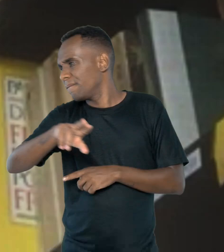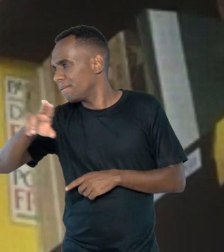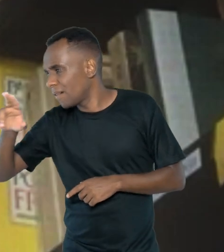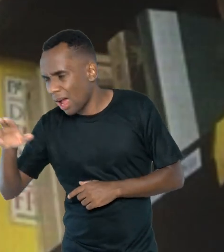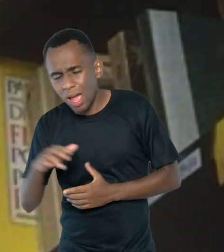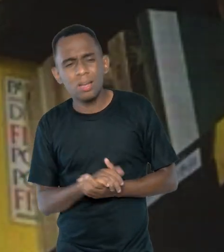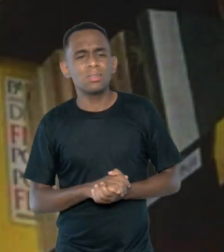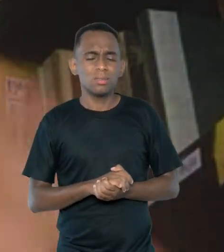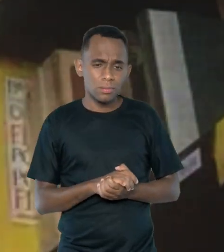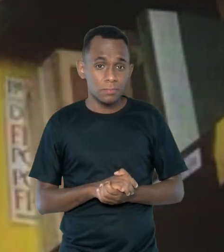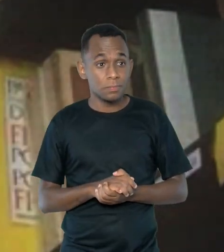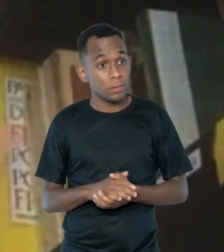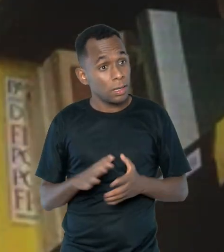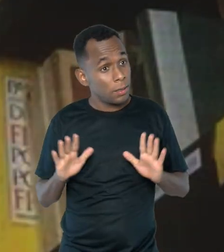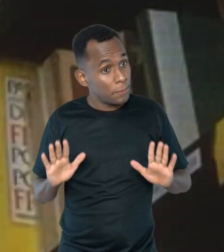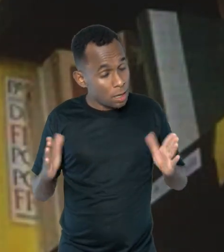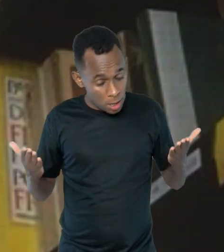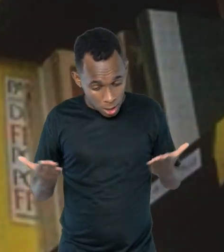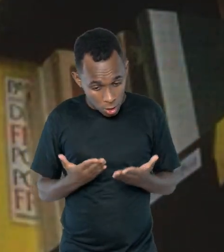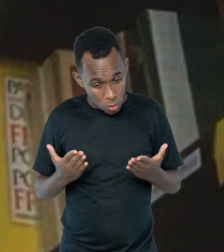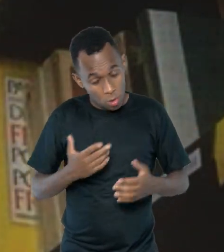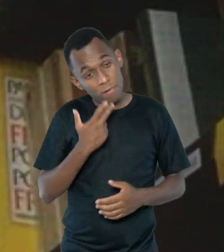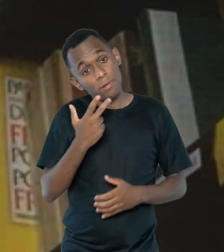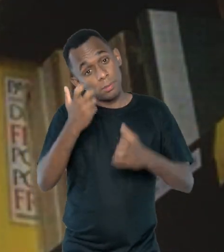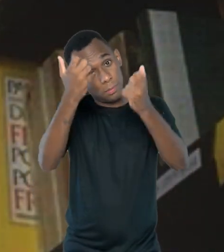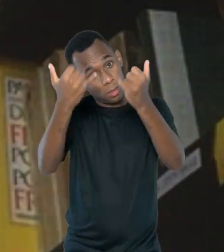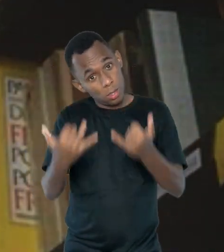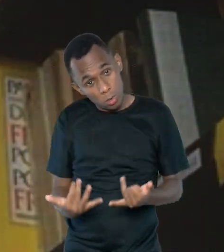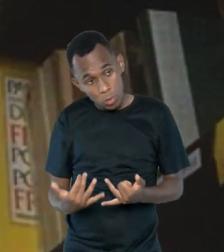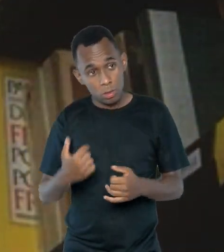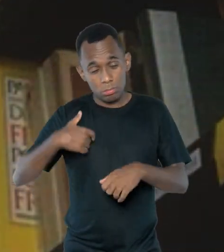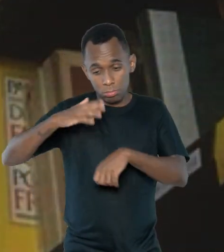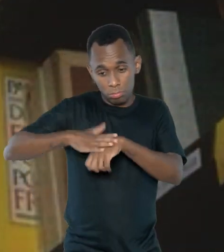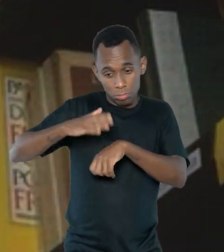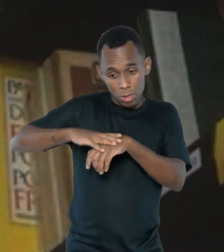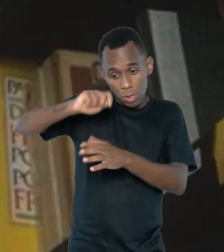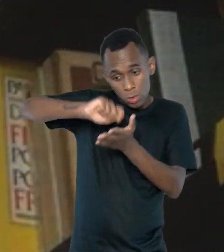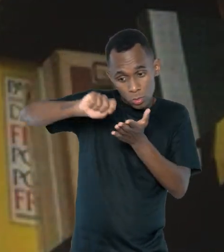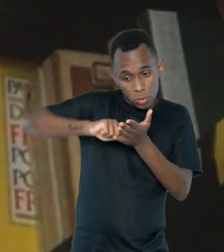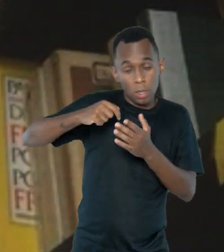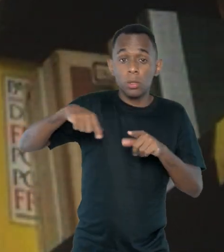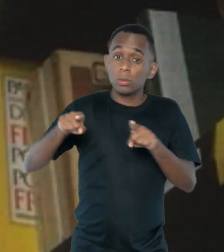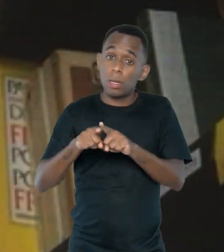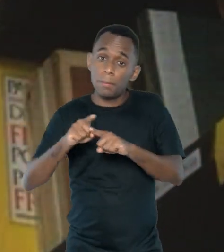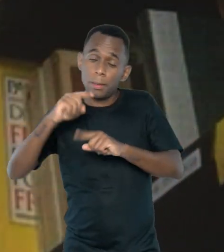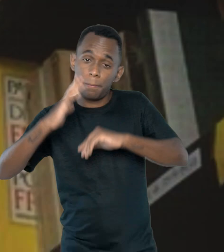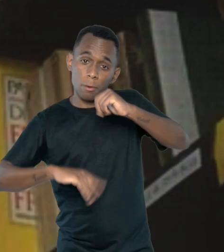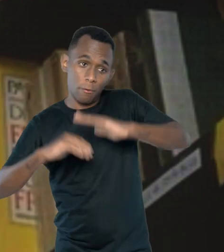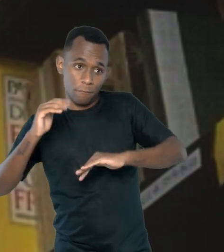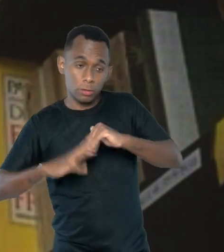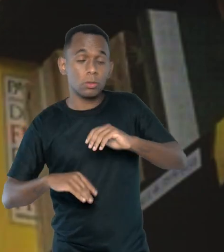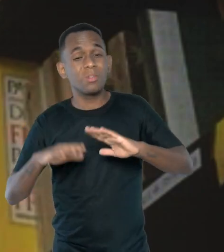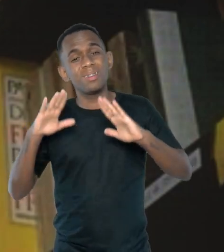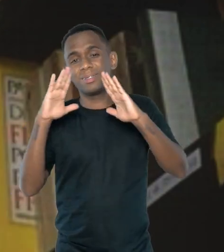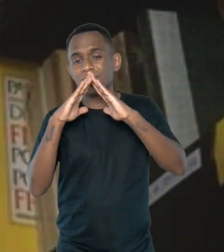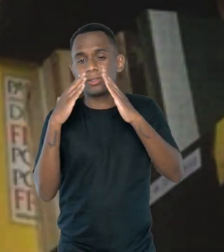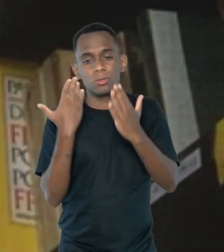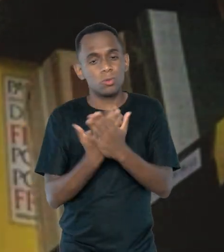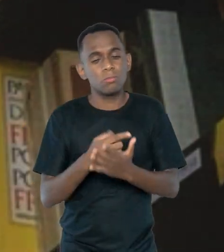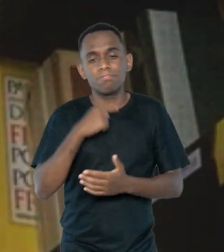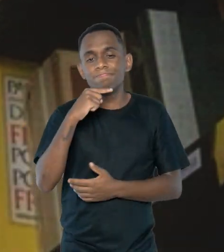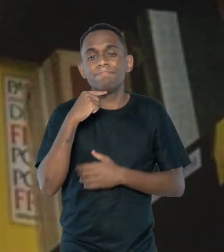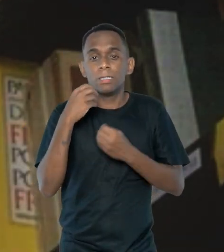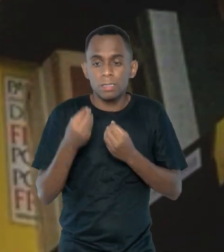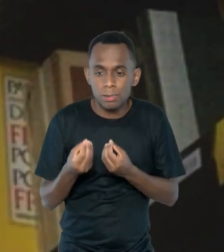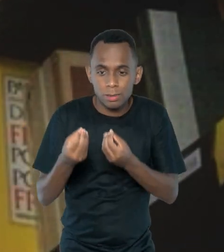possibilidades, muitas possibilidades. Agora, eu vou falar uma coisa, como autor e como professor. A escola não